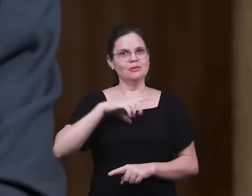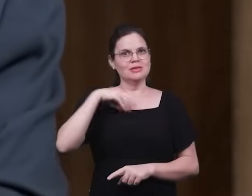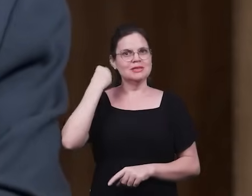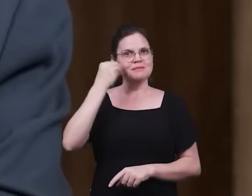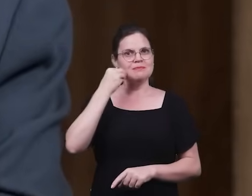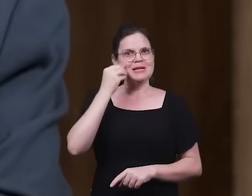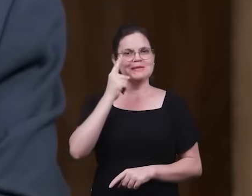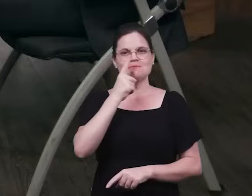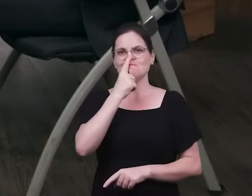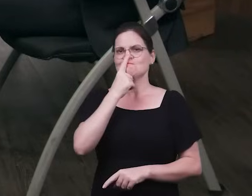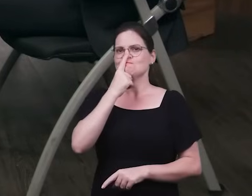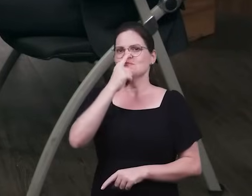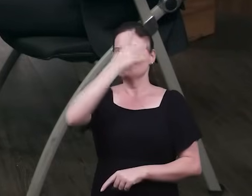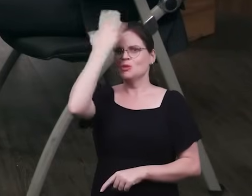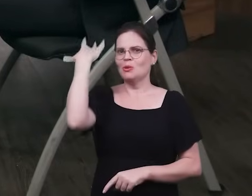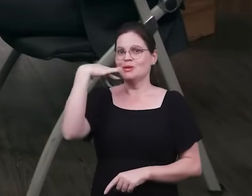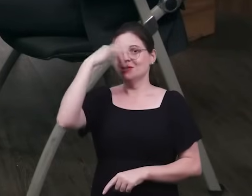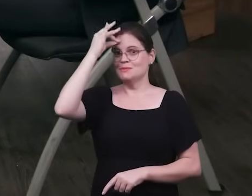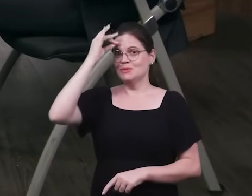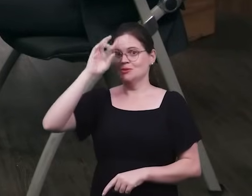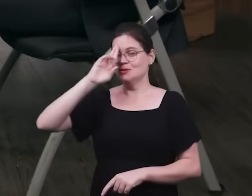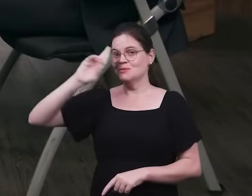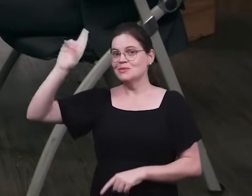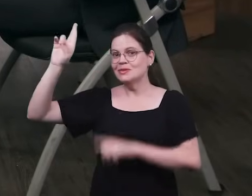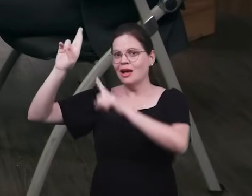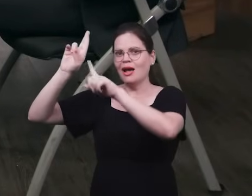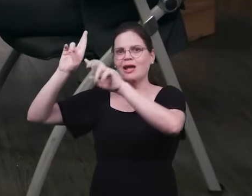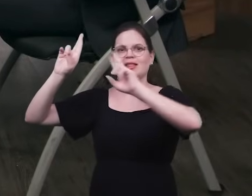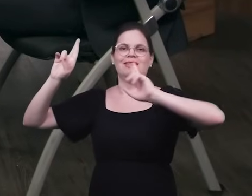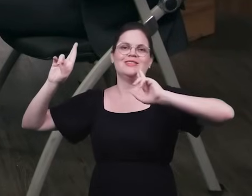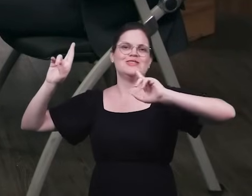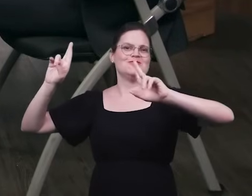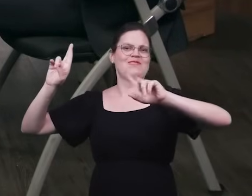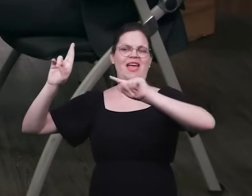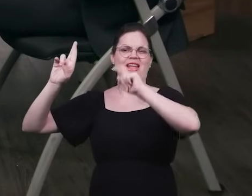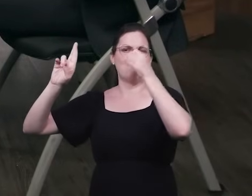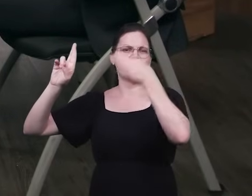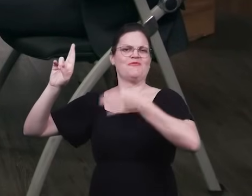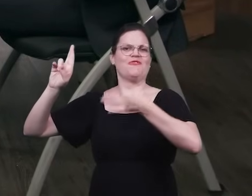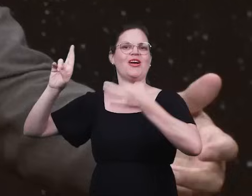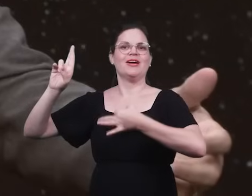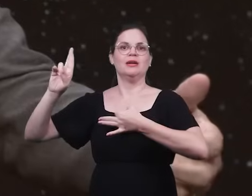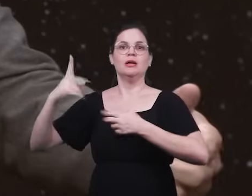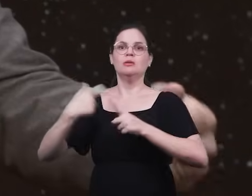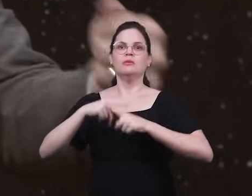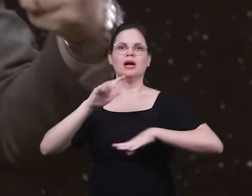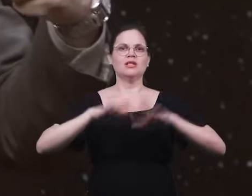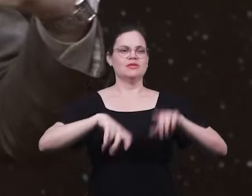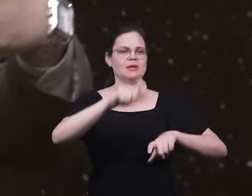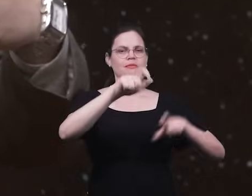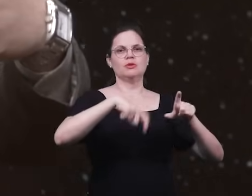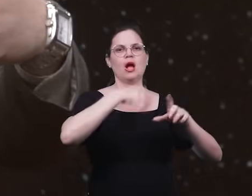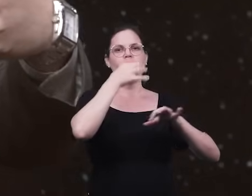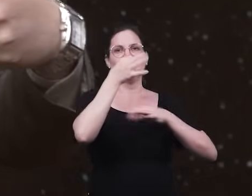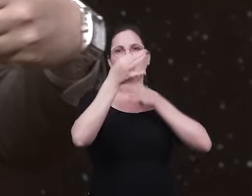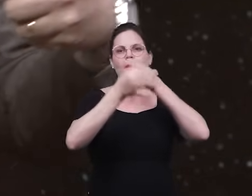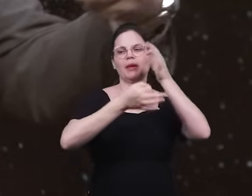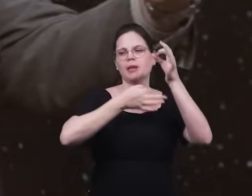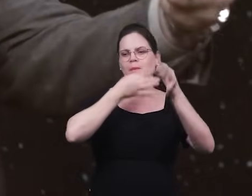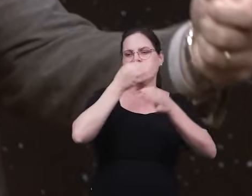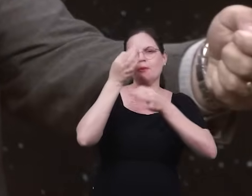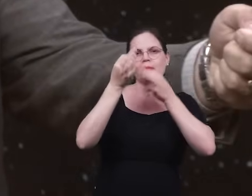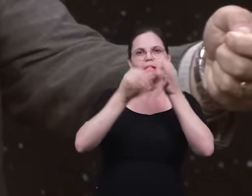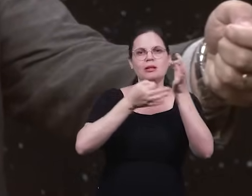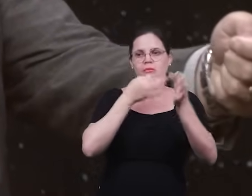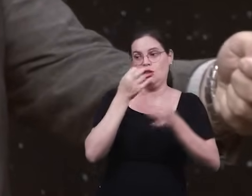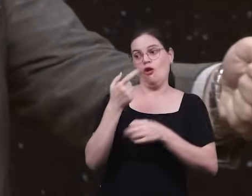aí é diferente né exato e até porque pastor Sérgio as pessoas convencem com base em argumentos Olha o meu argumento é esse aqui